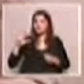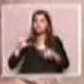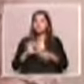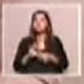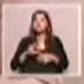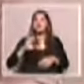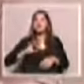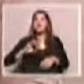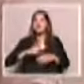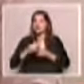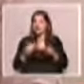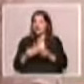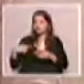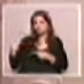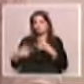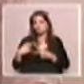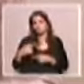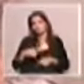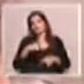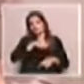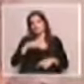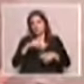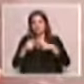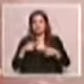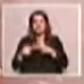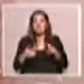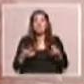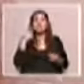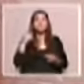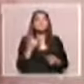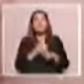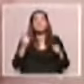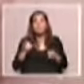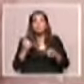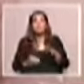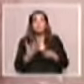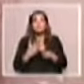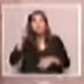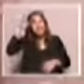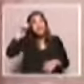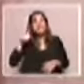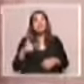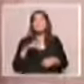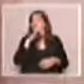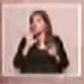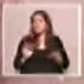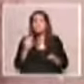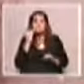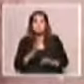aos queijos tradicionais, e em particular o queijo Serra da Estrela, tem a particularidade de serem produzidos com leite cru. E,